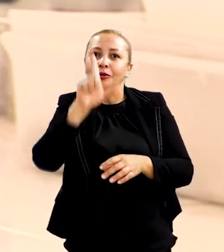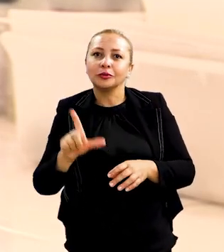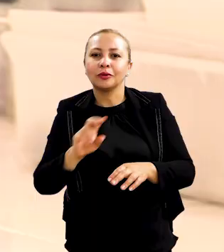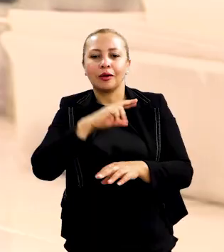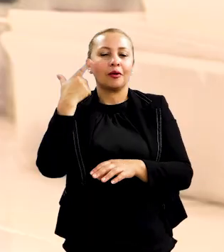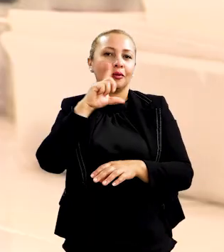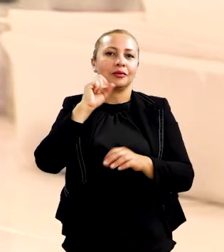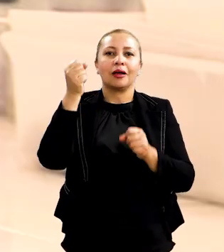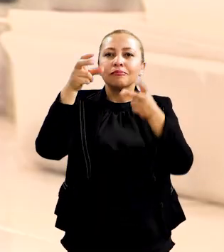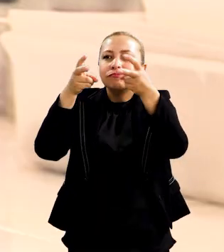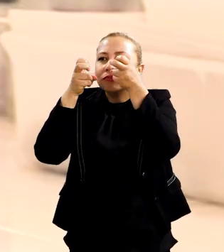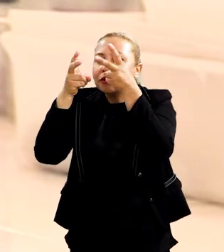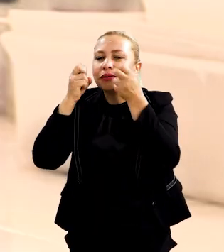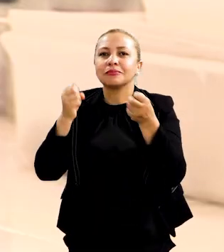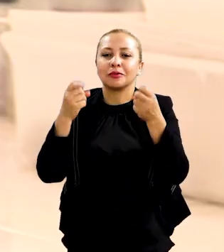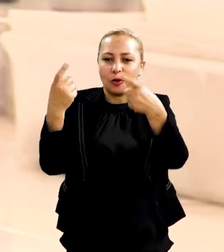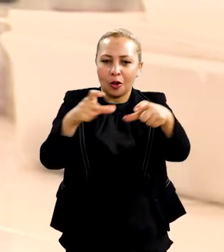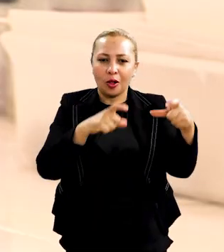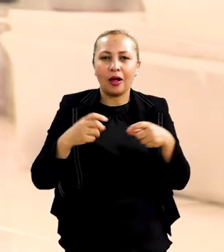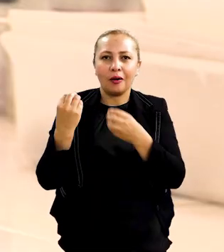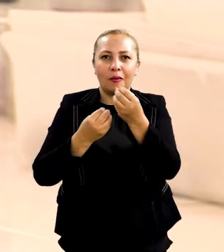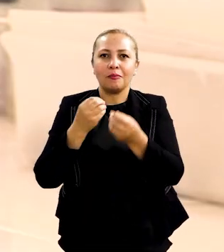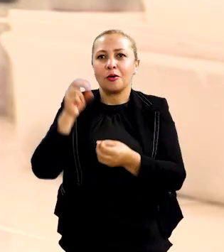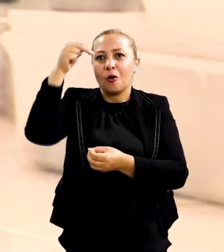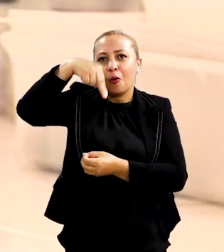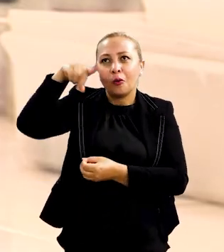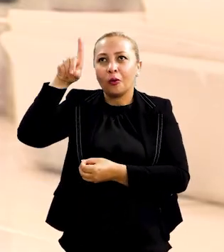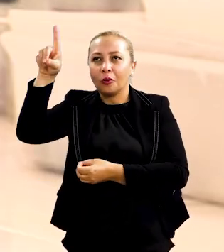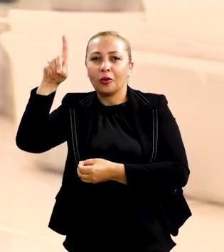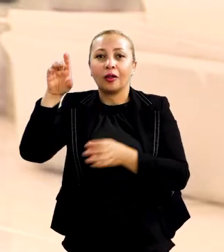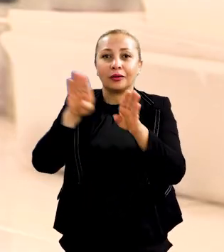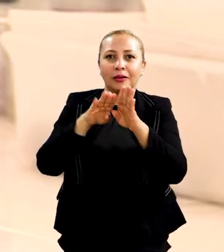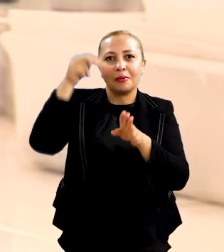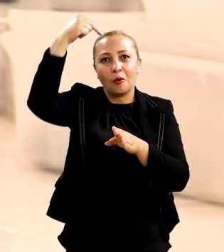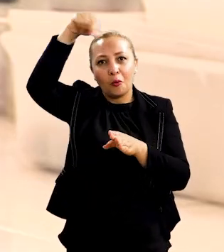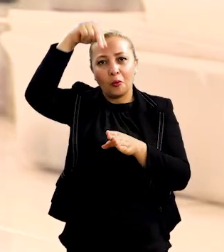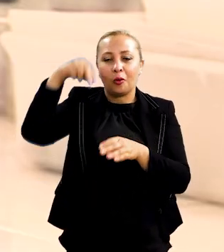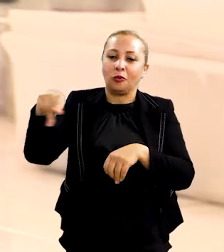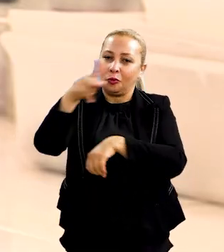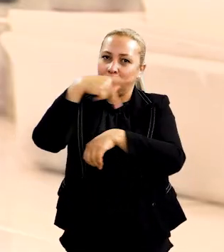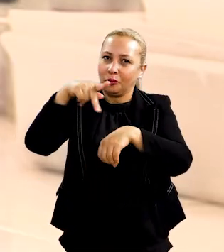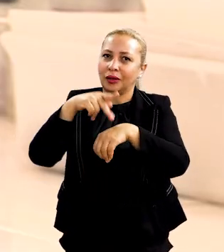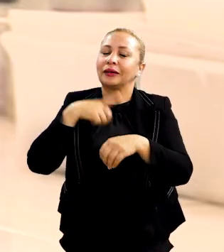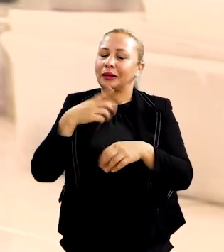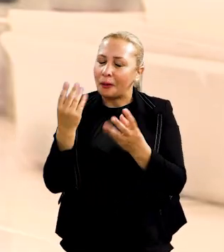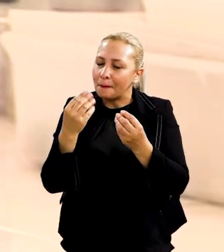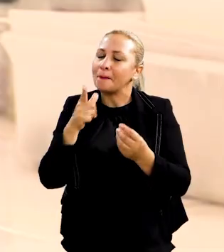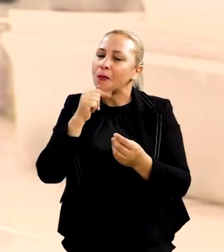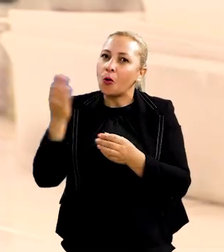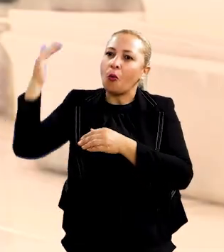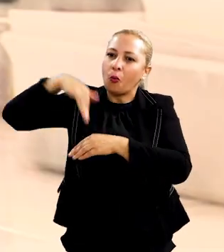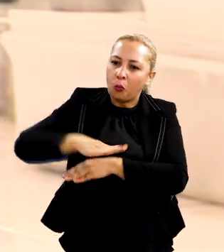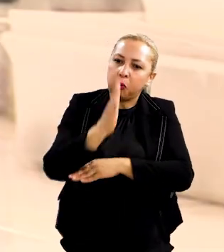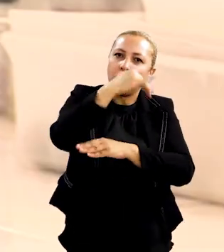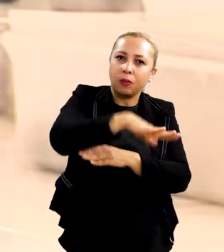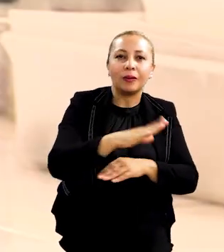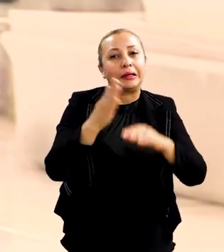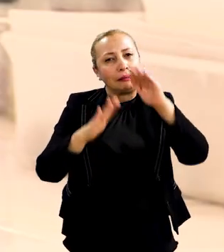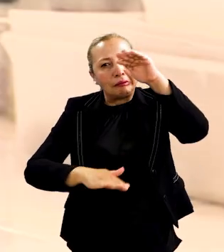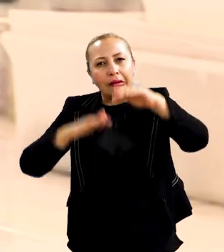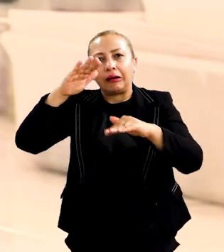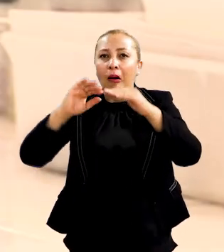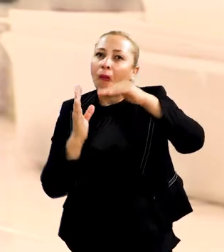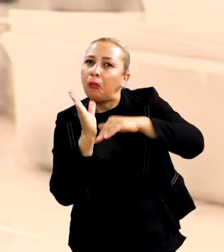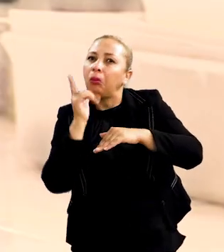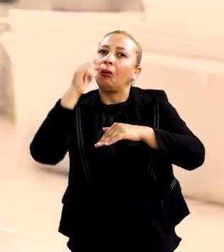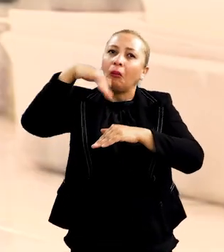perceber que ambientes como o nordeste do país e o norte do país, que tem maiores amplitudes de maré, que a maré vai lá em cima